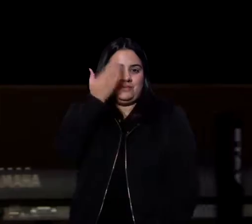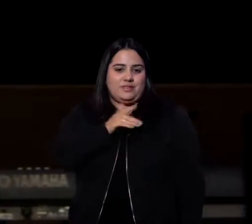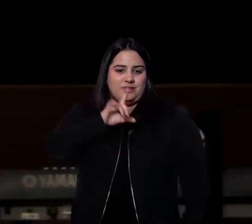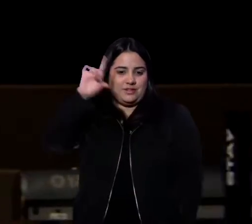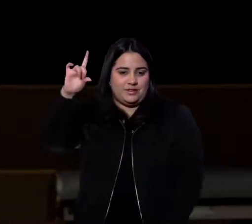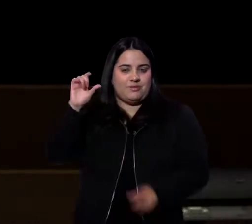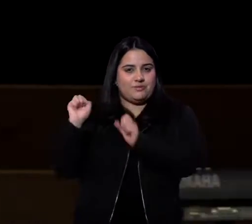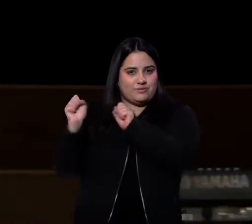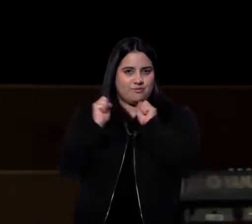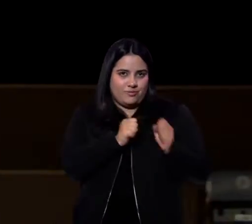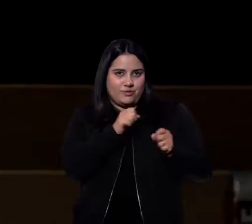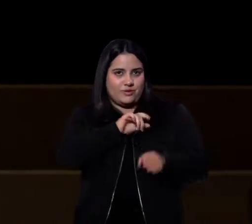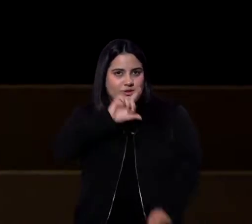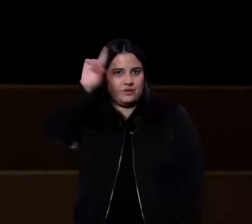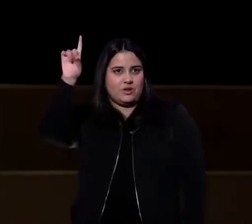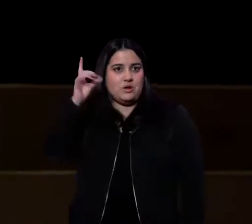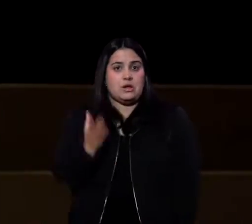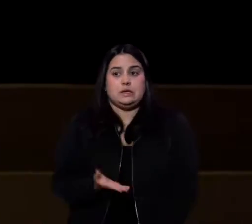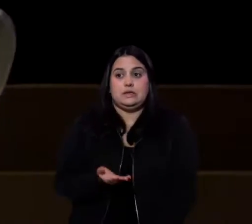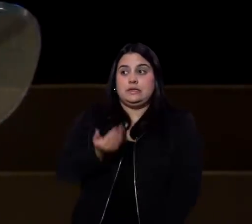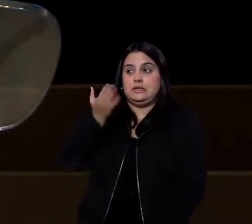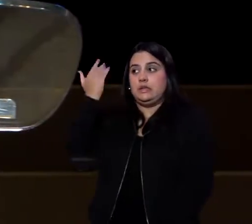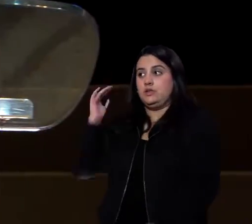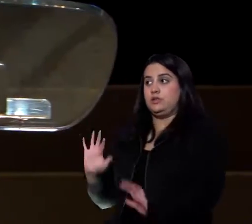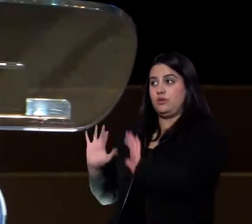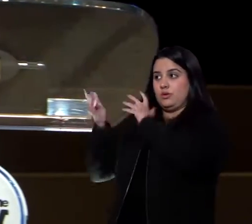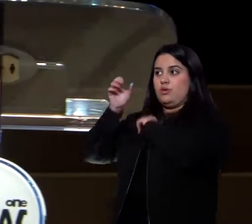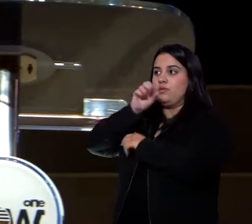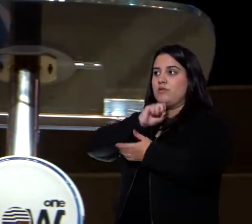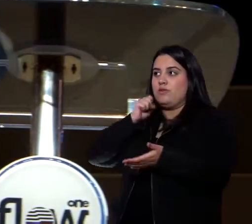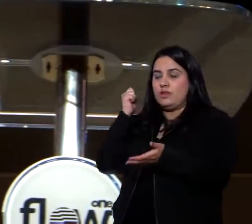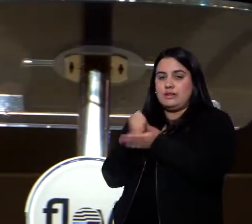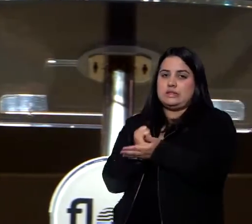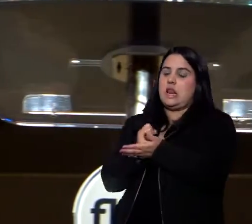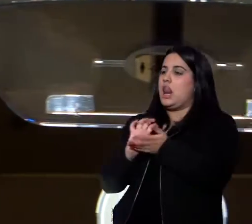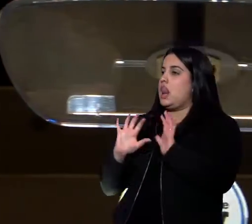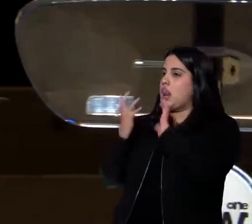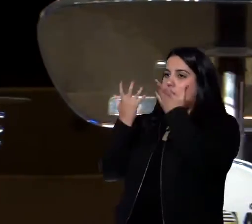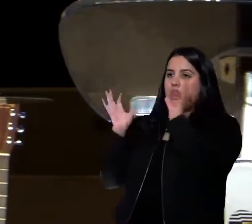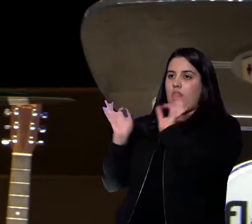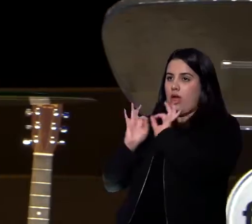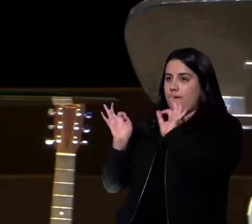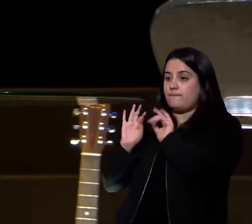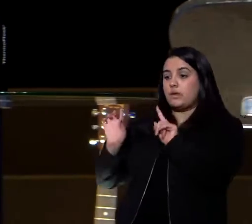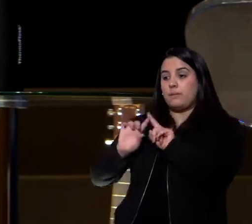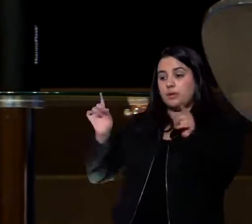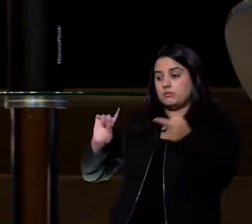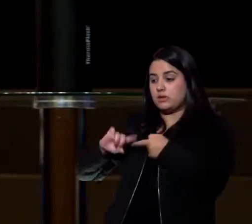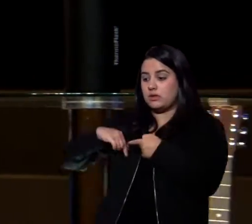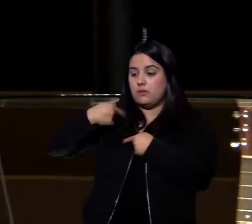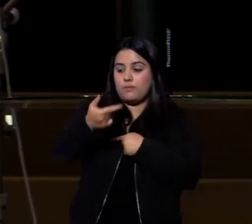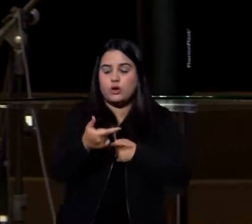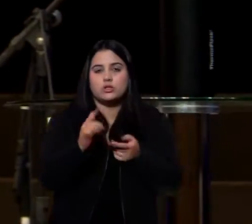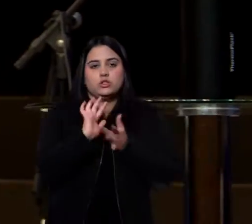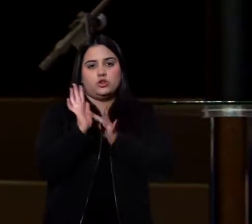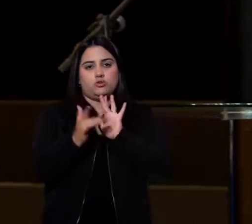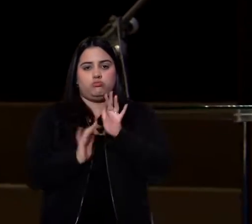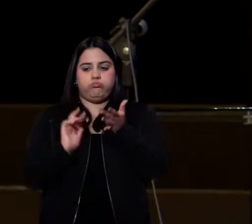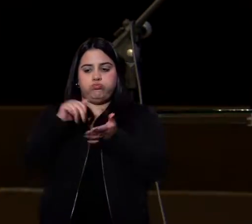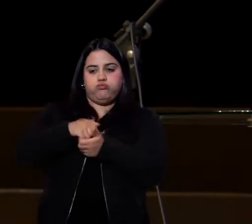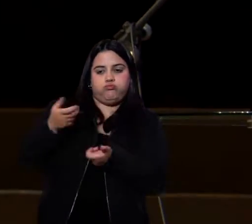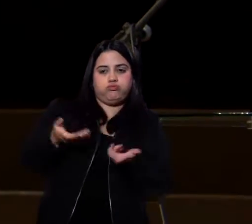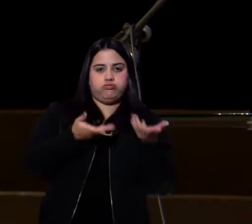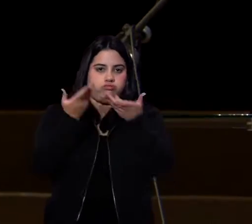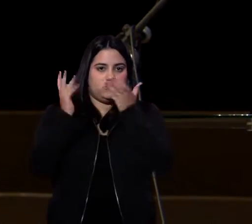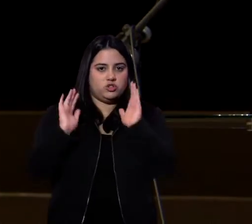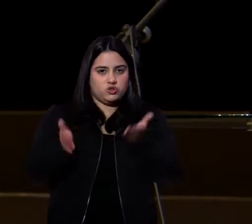de Deus, que antes não acontecia no Velho Testamento, mas que depois da morte, da ressurreição de Jesus, e